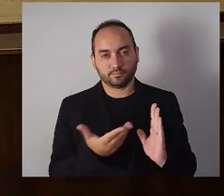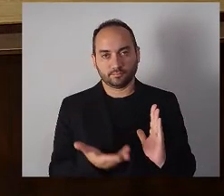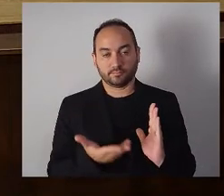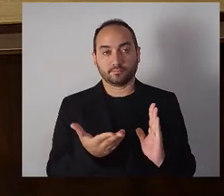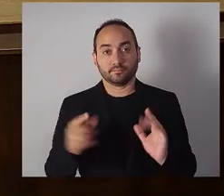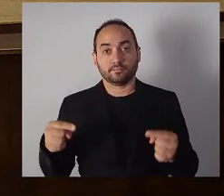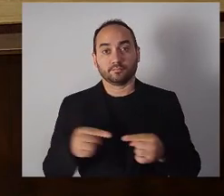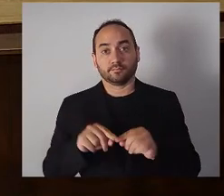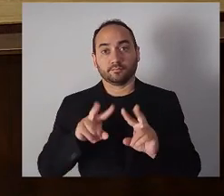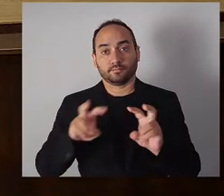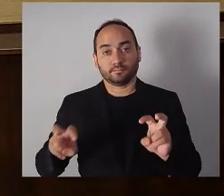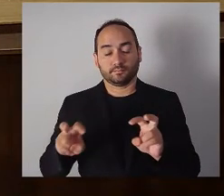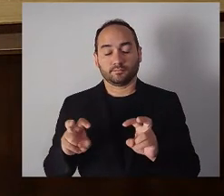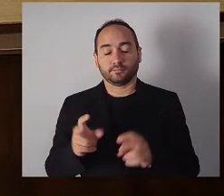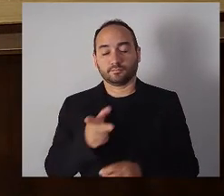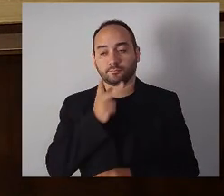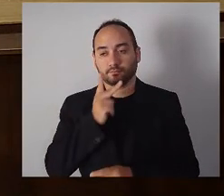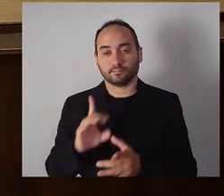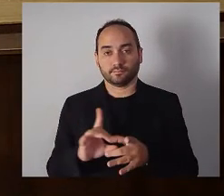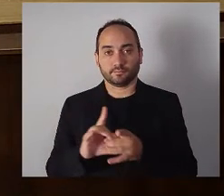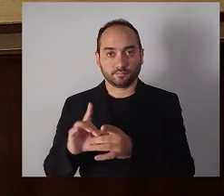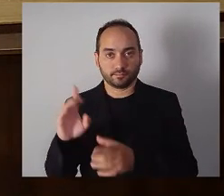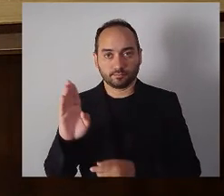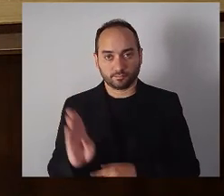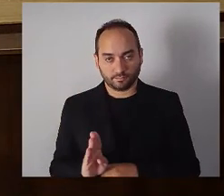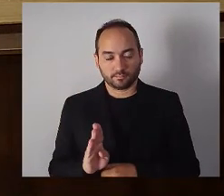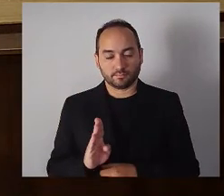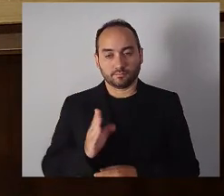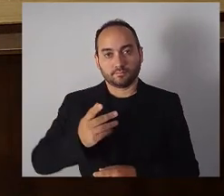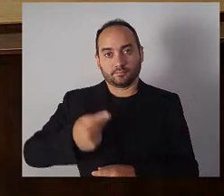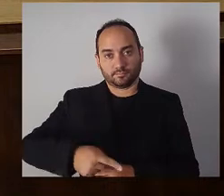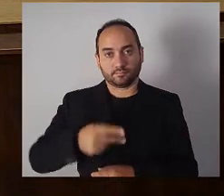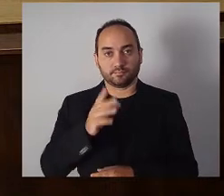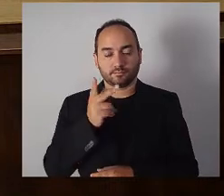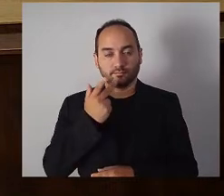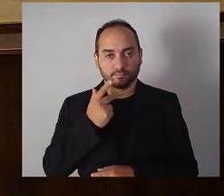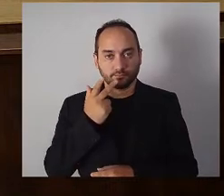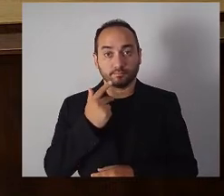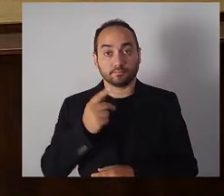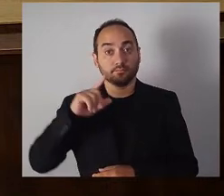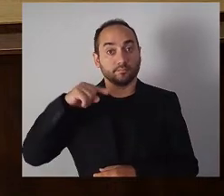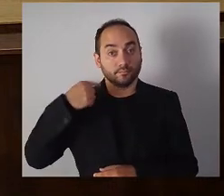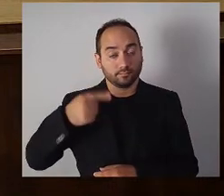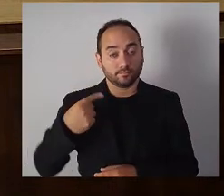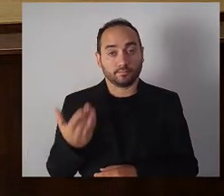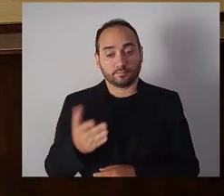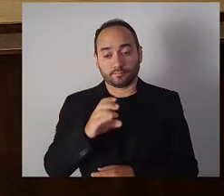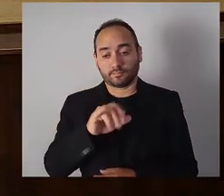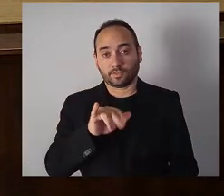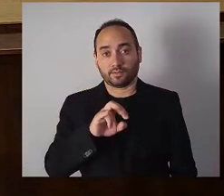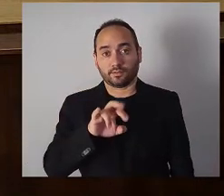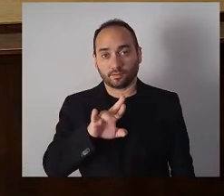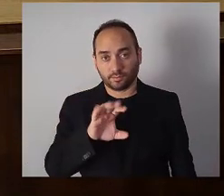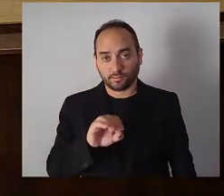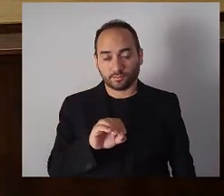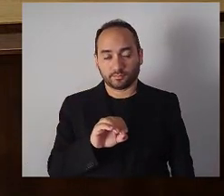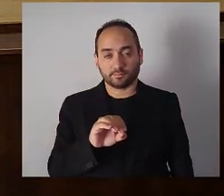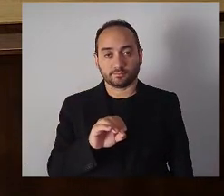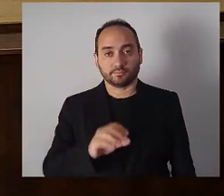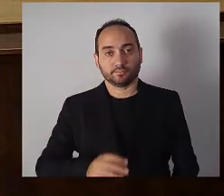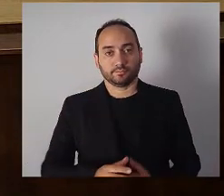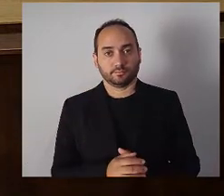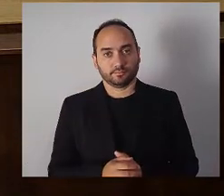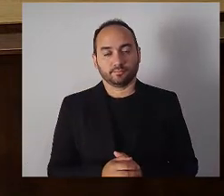ao Partido União Brasil, diretório estadual, Ceará, os advogados Cícero George dos Santos